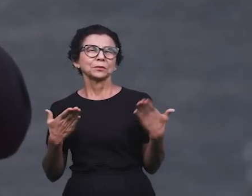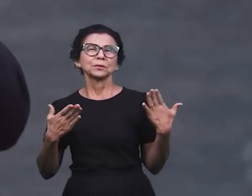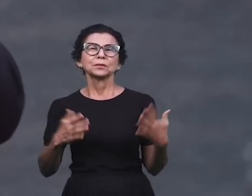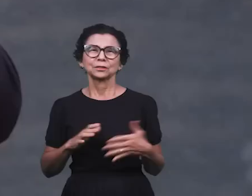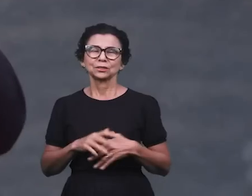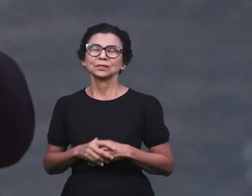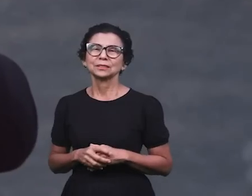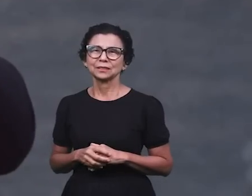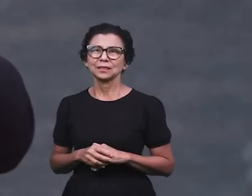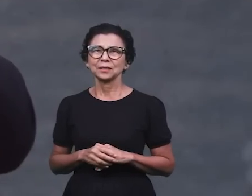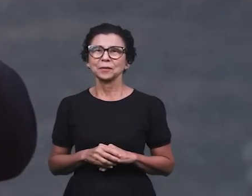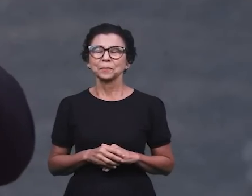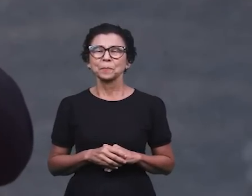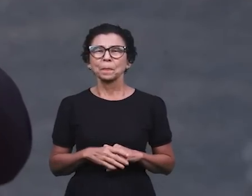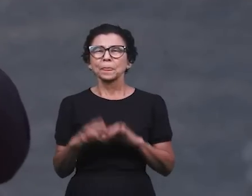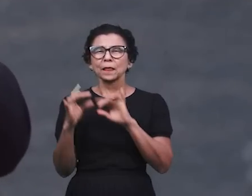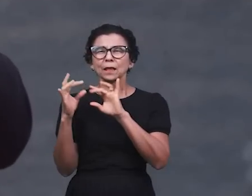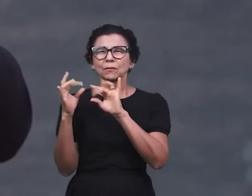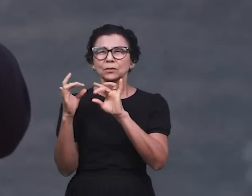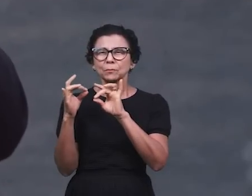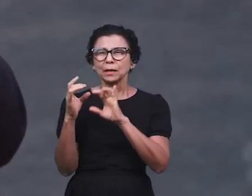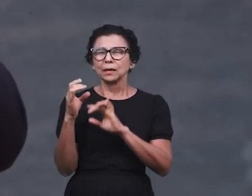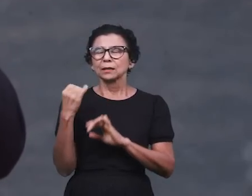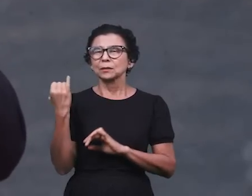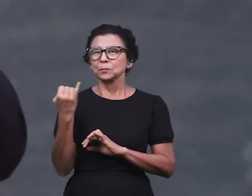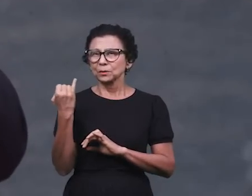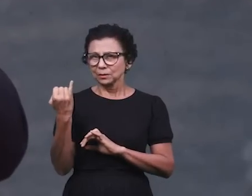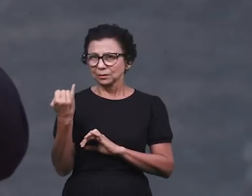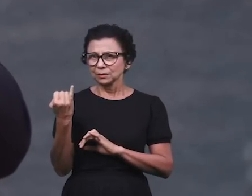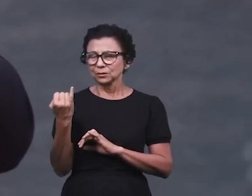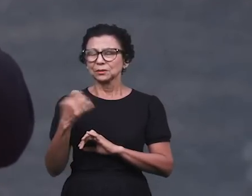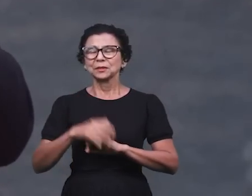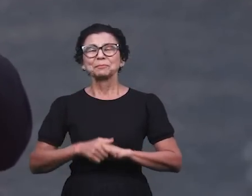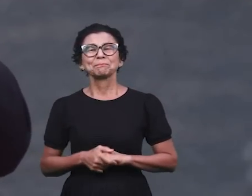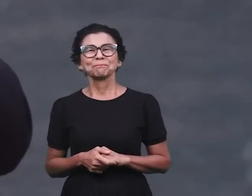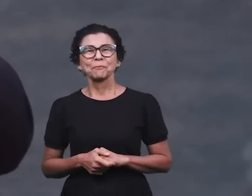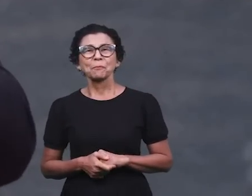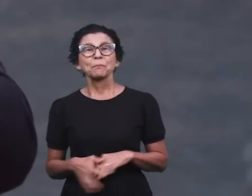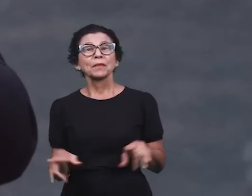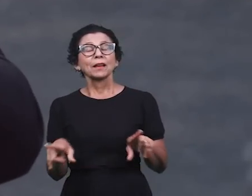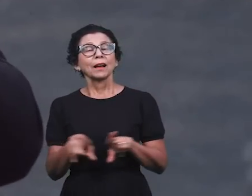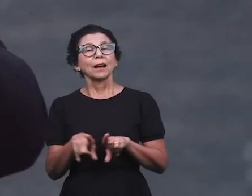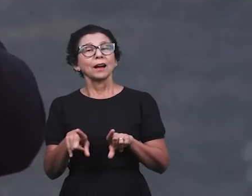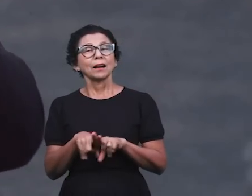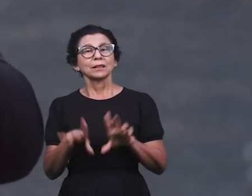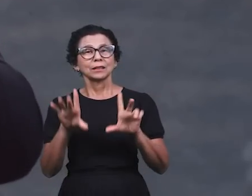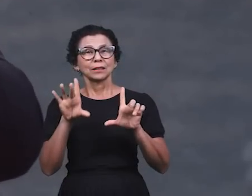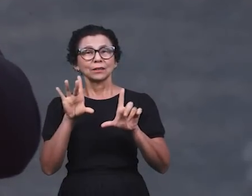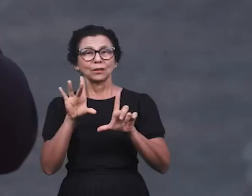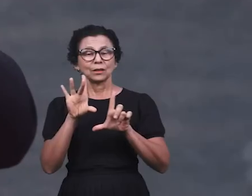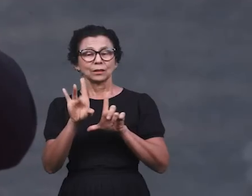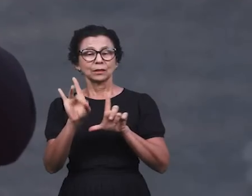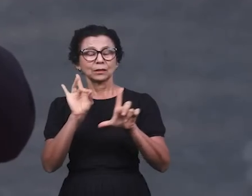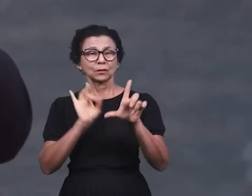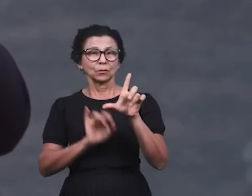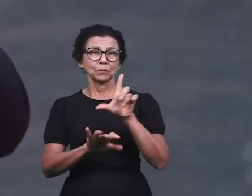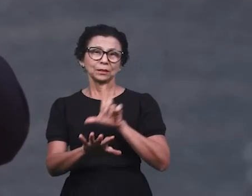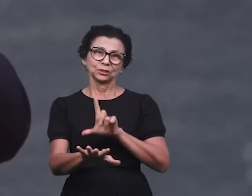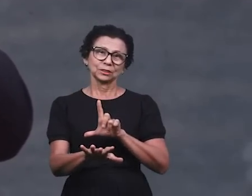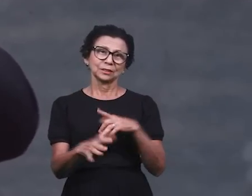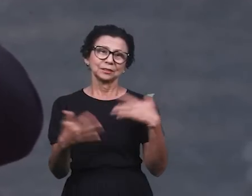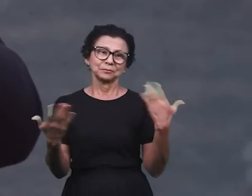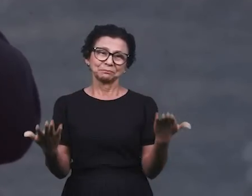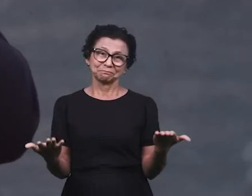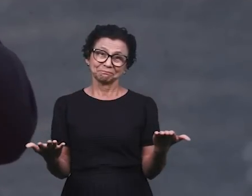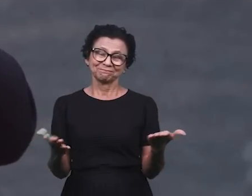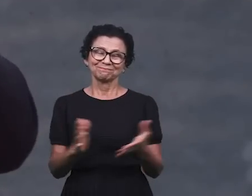aqui, fala com a gente, é muito bom a gente saber, o programa é interativo. E também compartilhe, curta, comente,